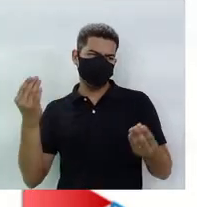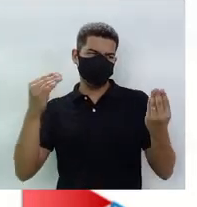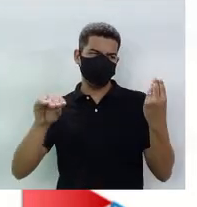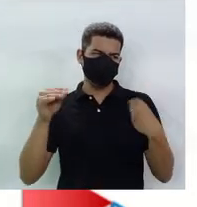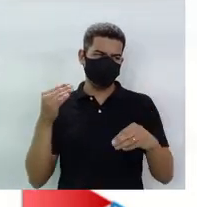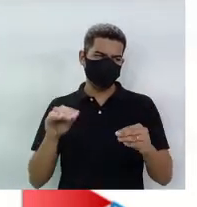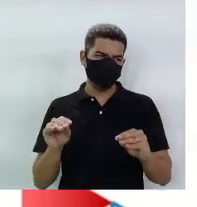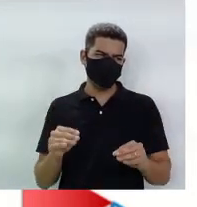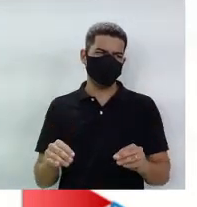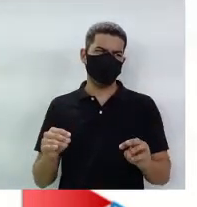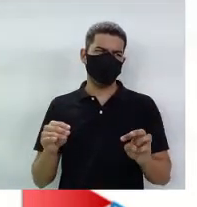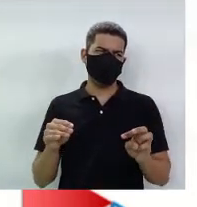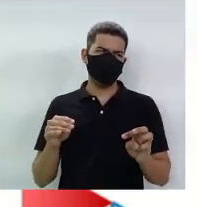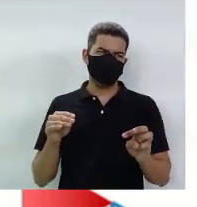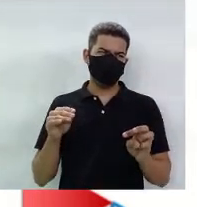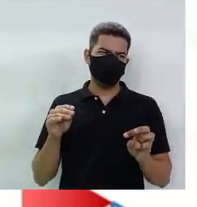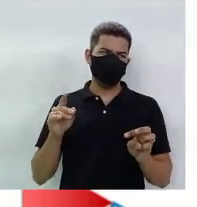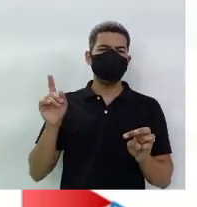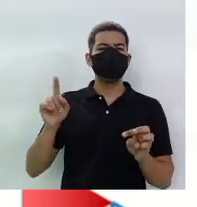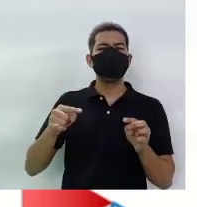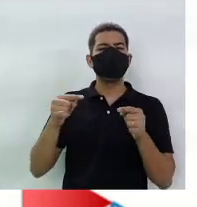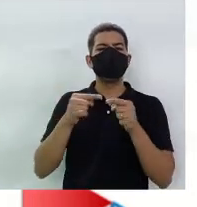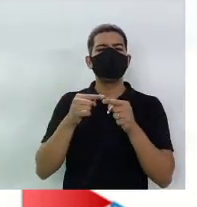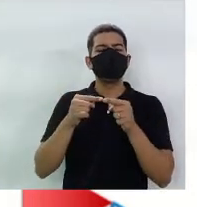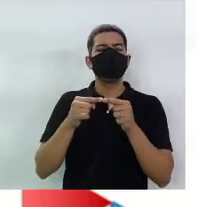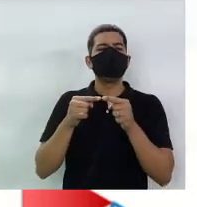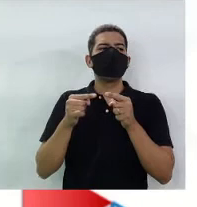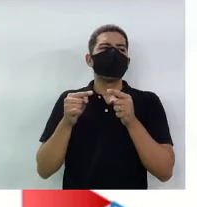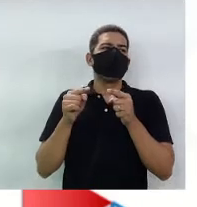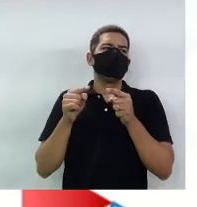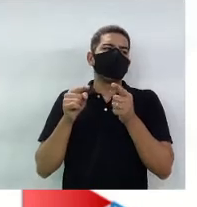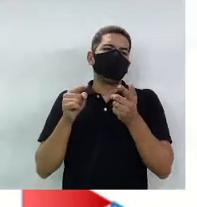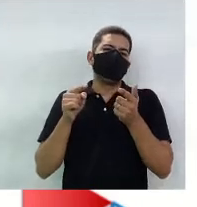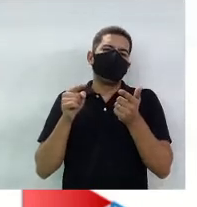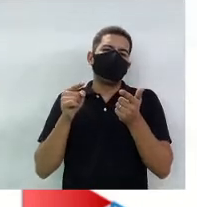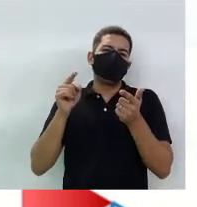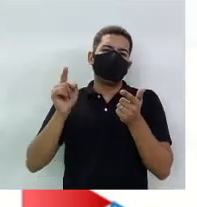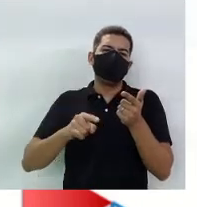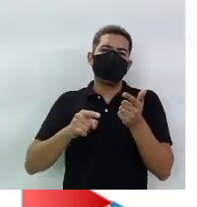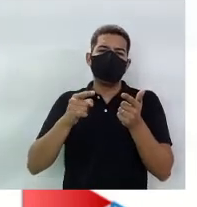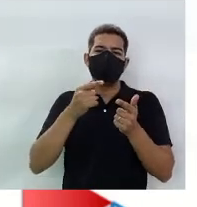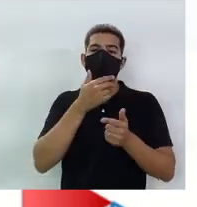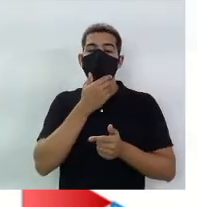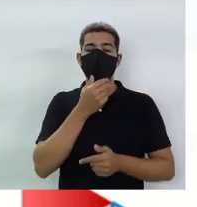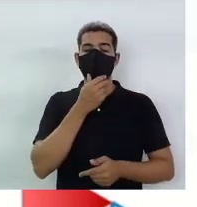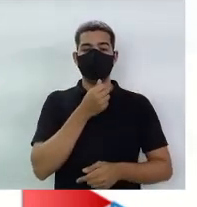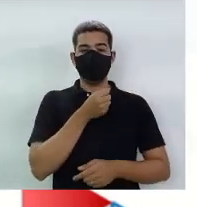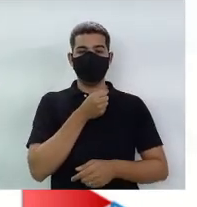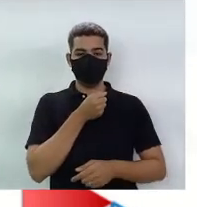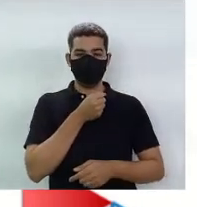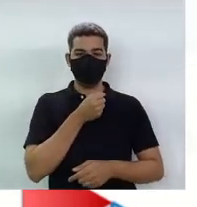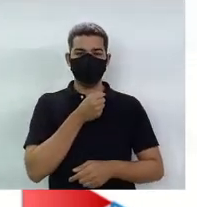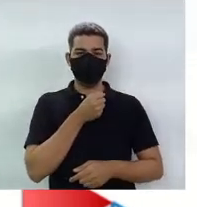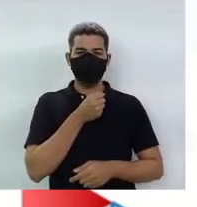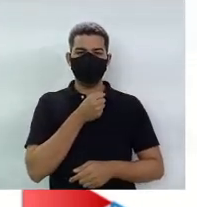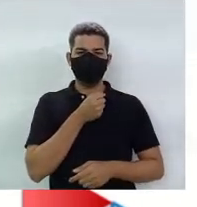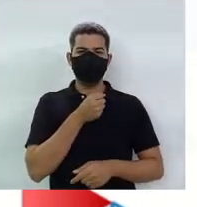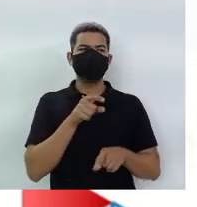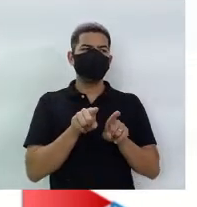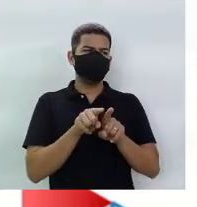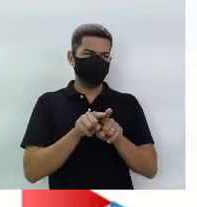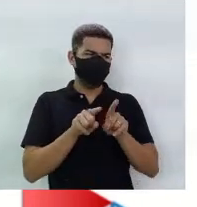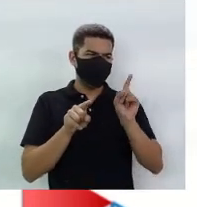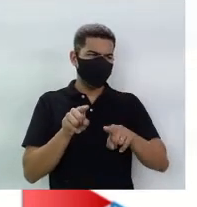que fazem referência a conhecidos. Nesse caso, nós temos uma apresentadora e de uma figura religiosa,